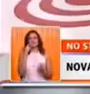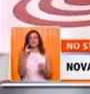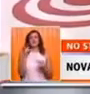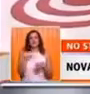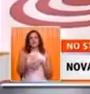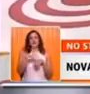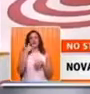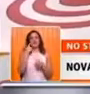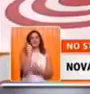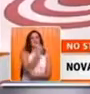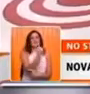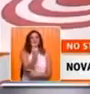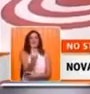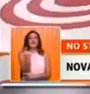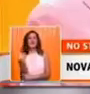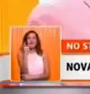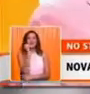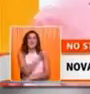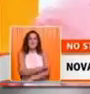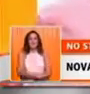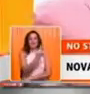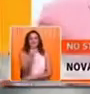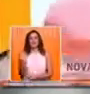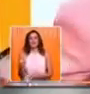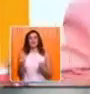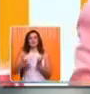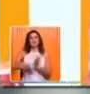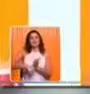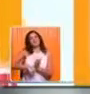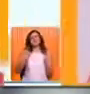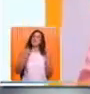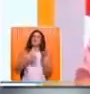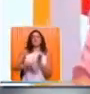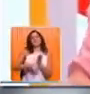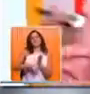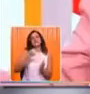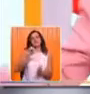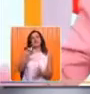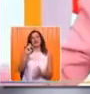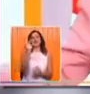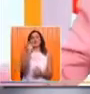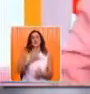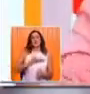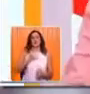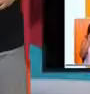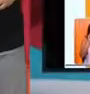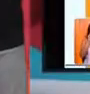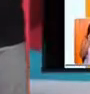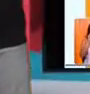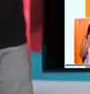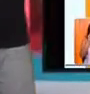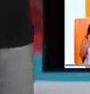elemento por elemento e vamos começar pelo vinho de identidade digamos assim do Cláudio quem é o Cláudio